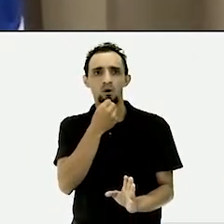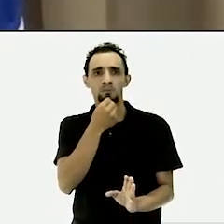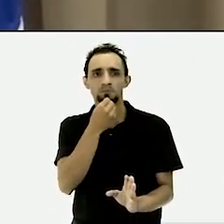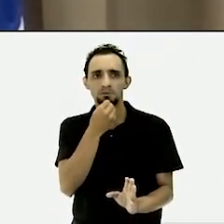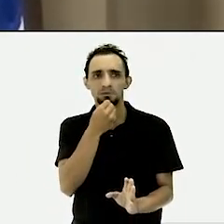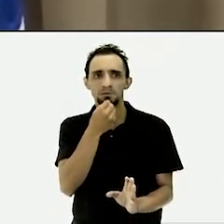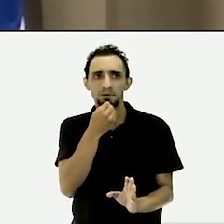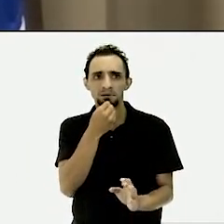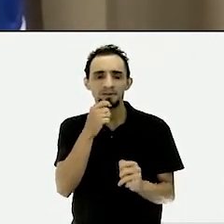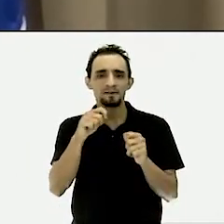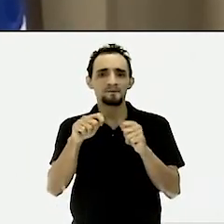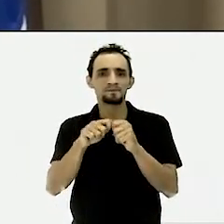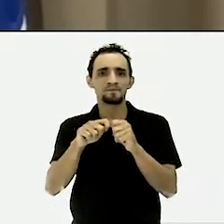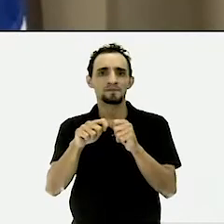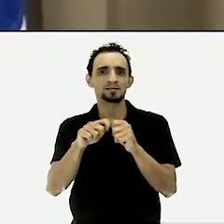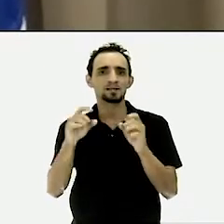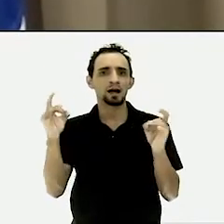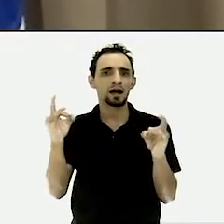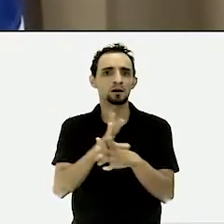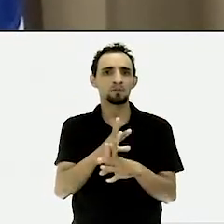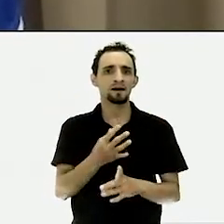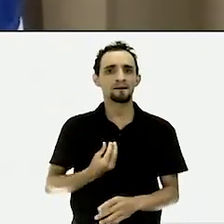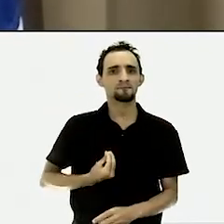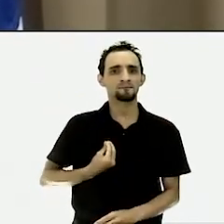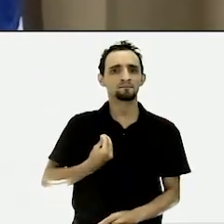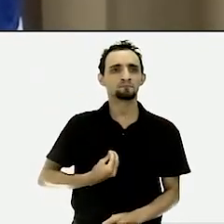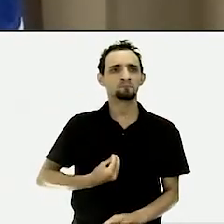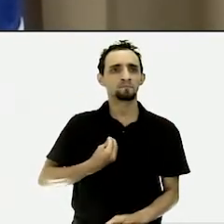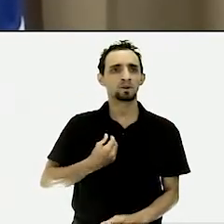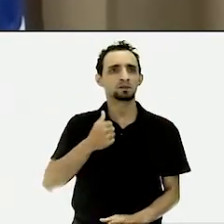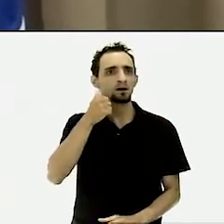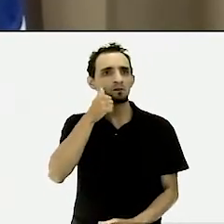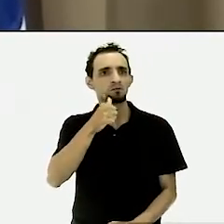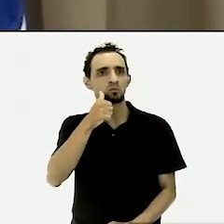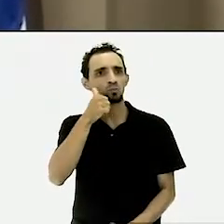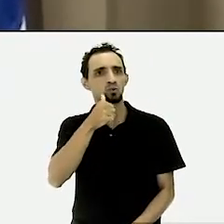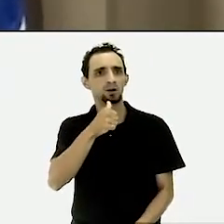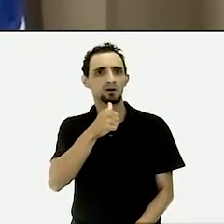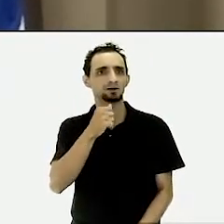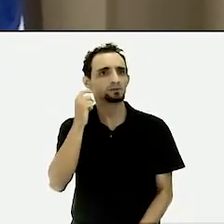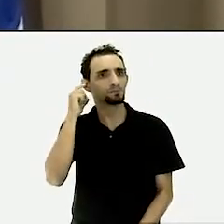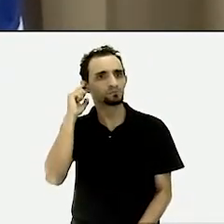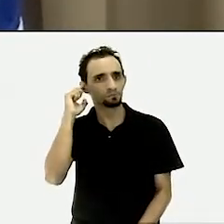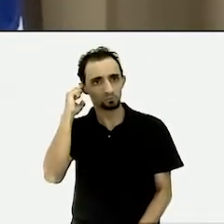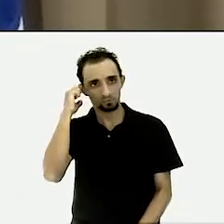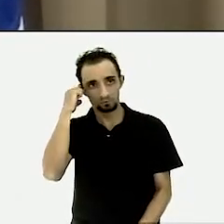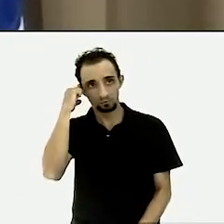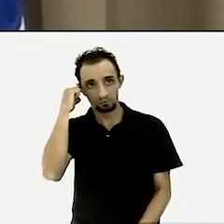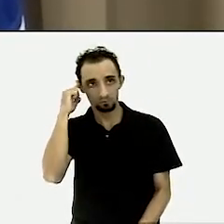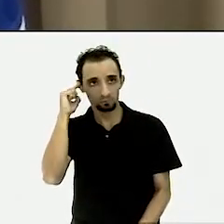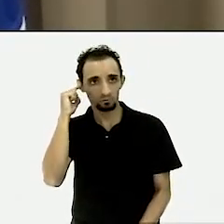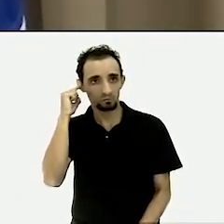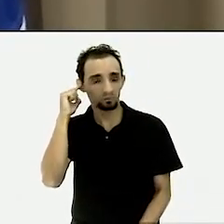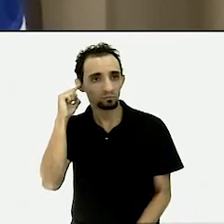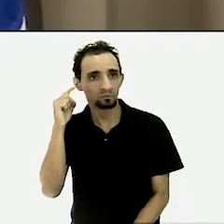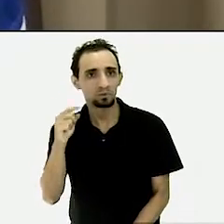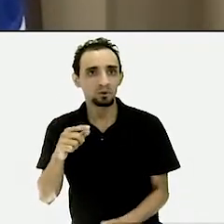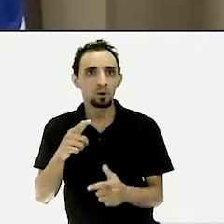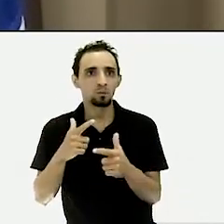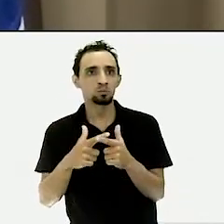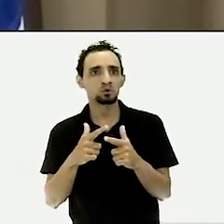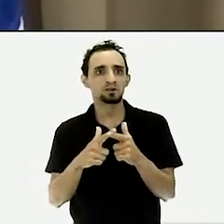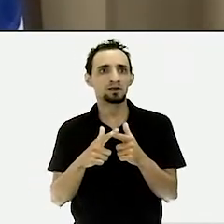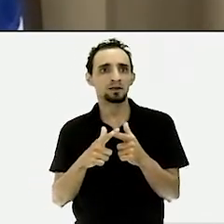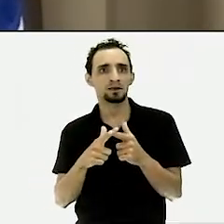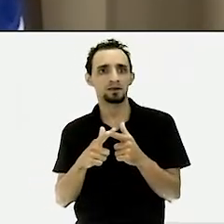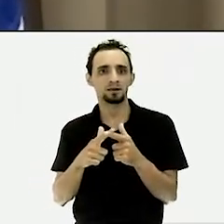Intrigante, é a pessoa fazer o que fez, são os